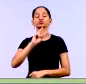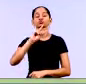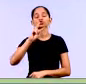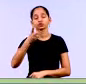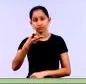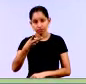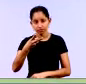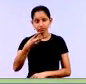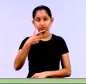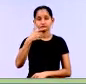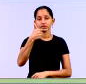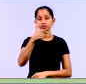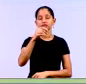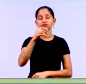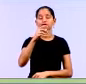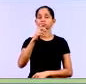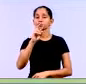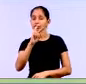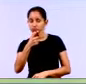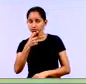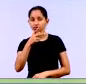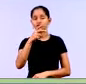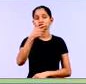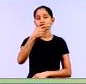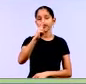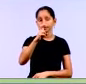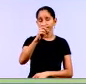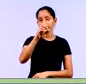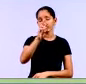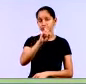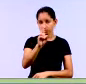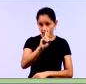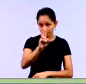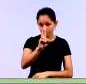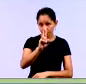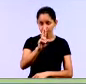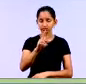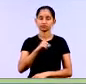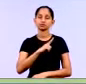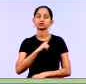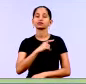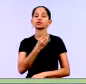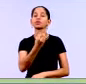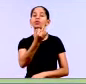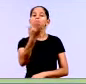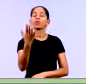mensal. E a empresa contabiliza também um gasto com